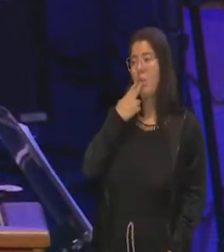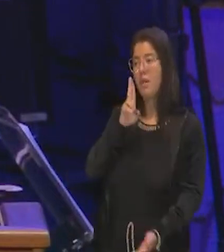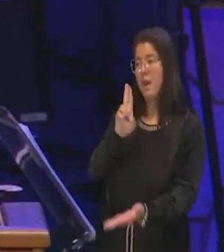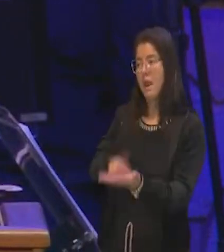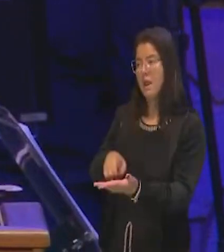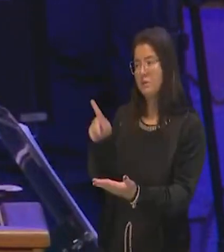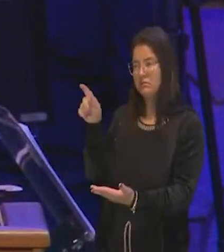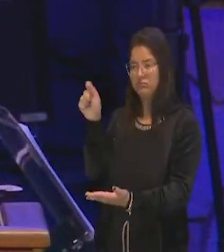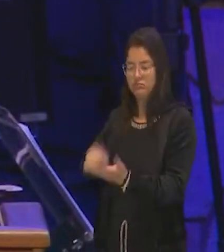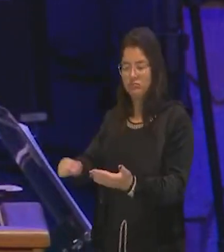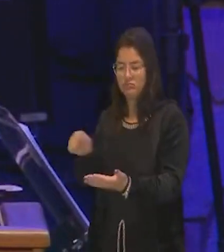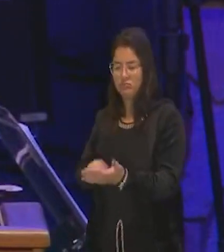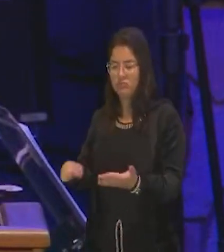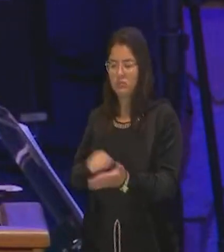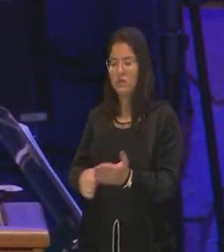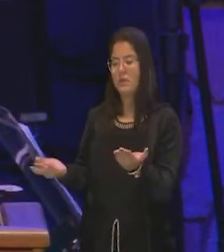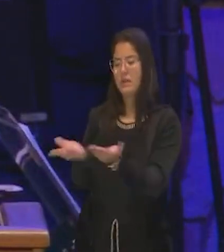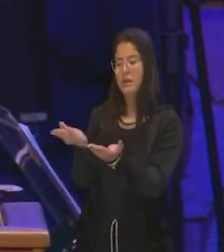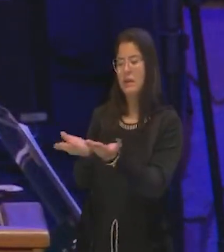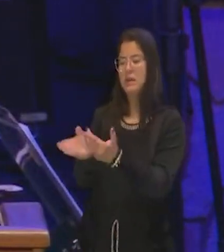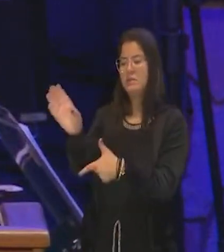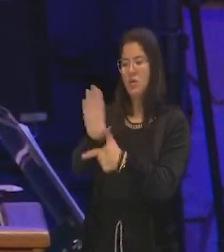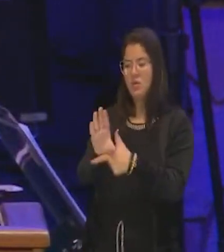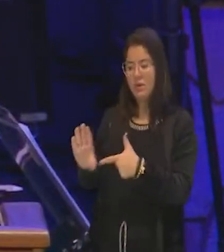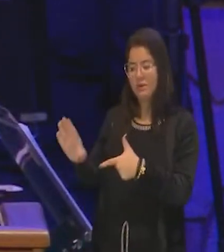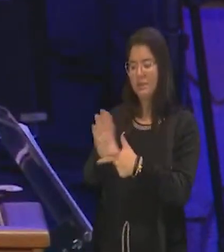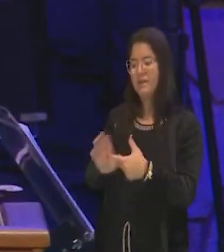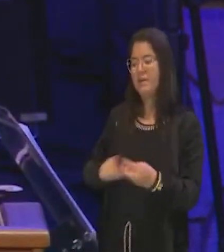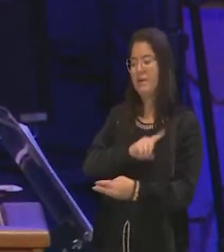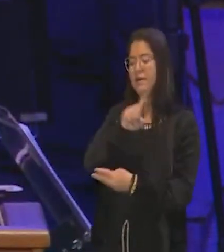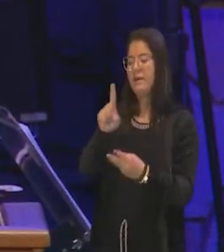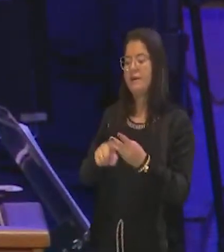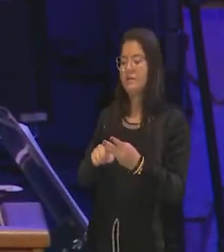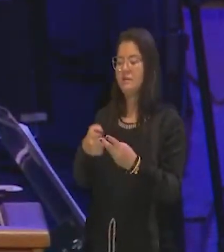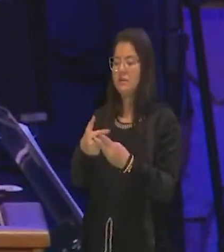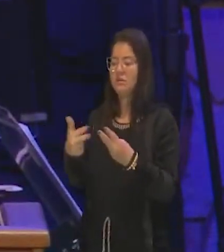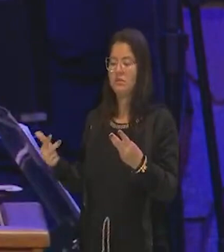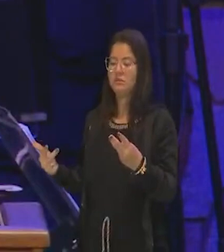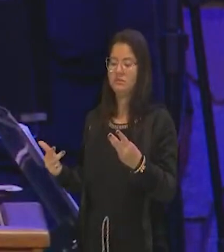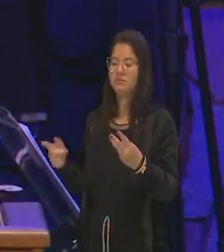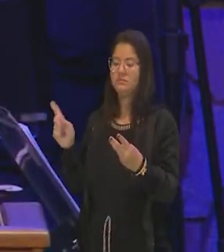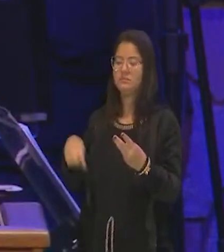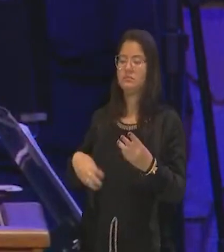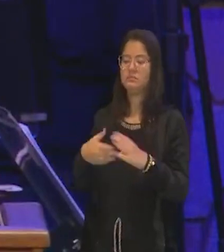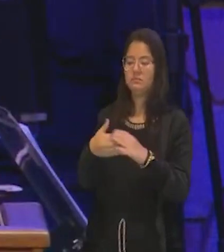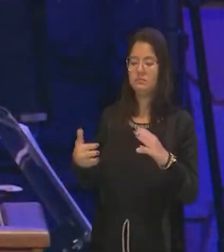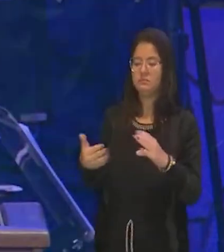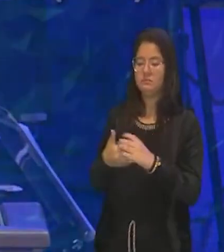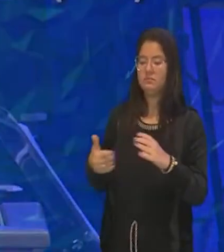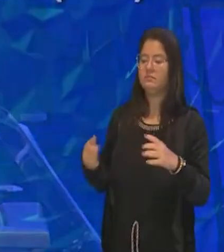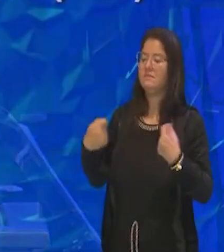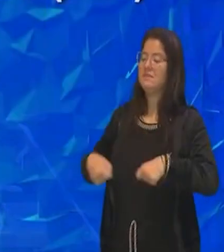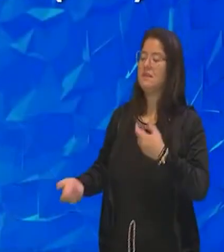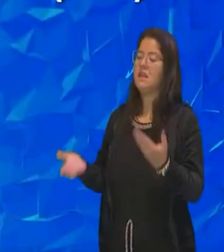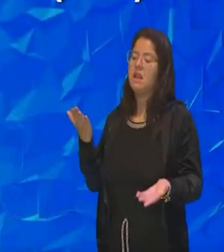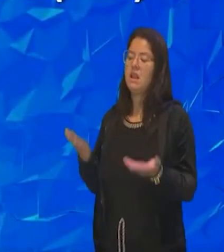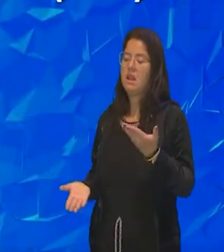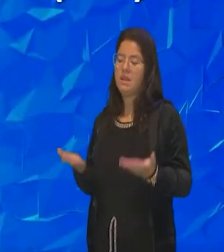ele escreve aos crentes de Corinto. A terceira característica, a característica da temperança,